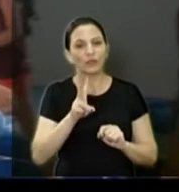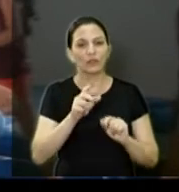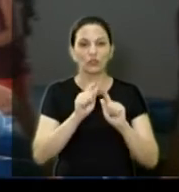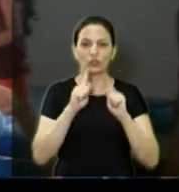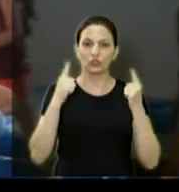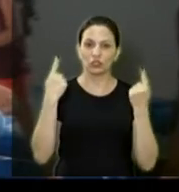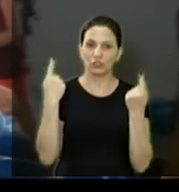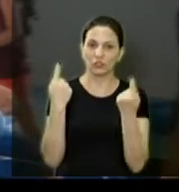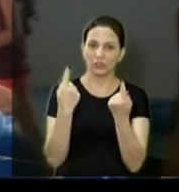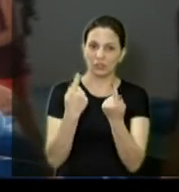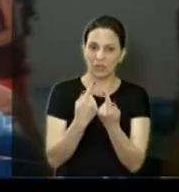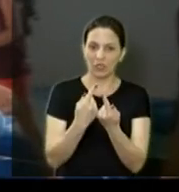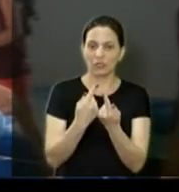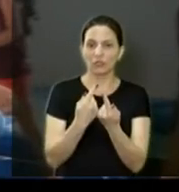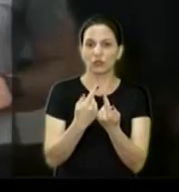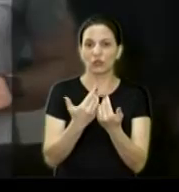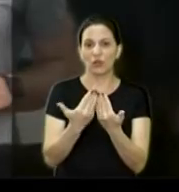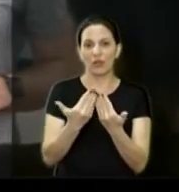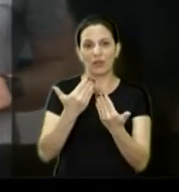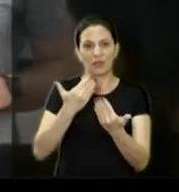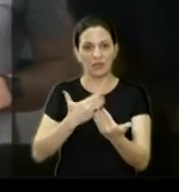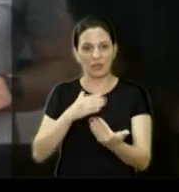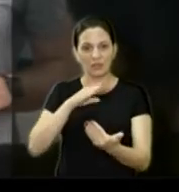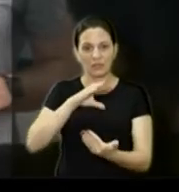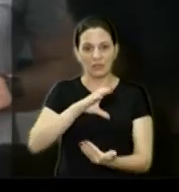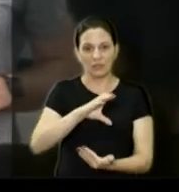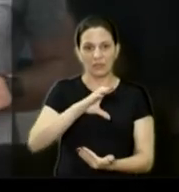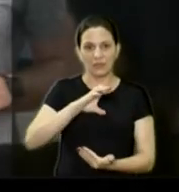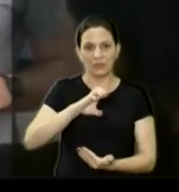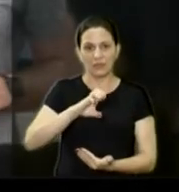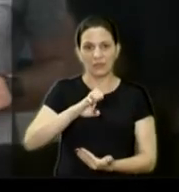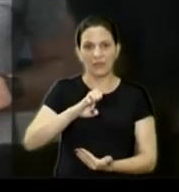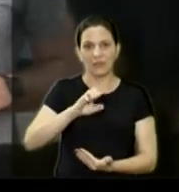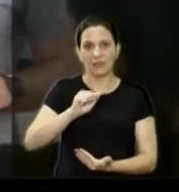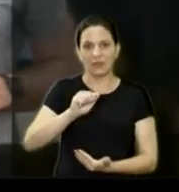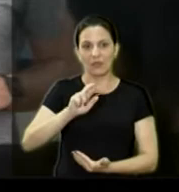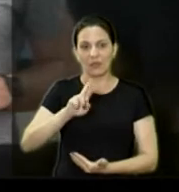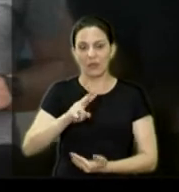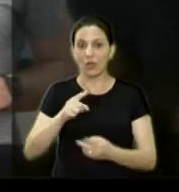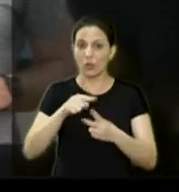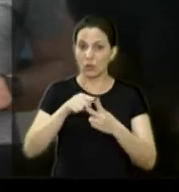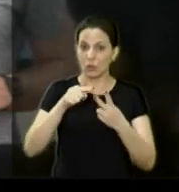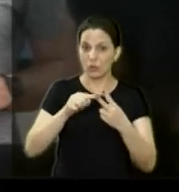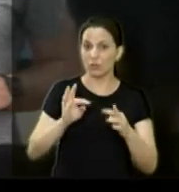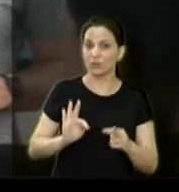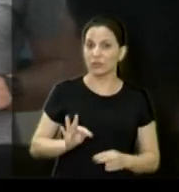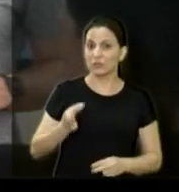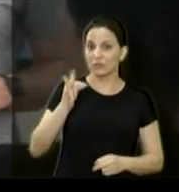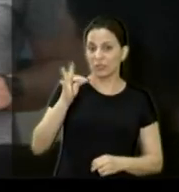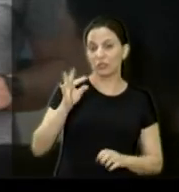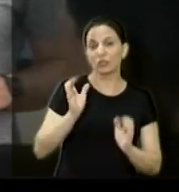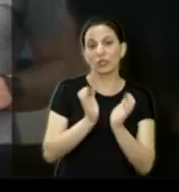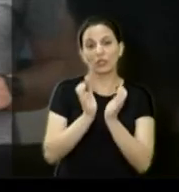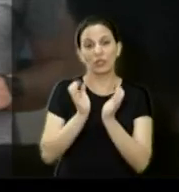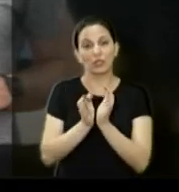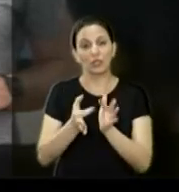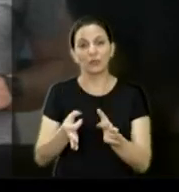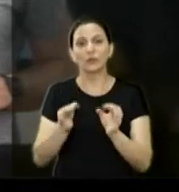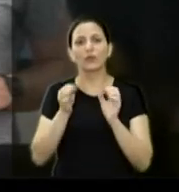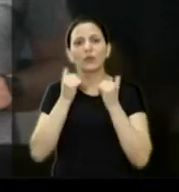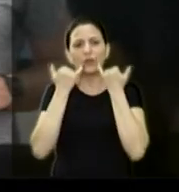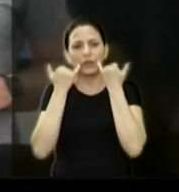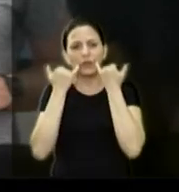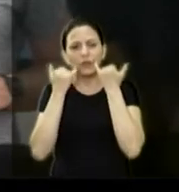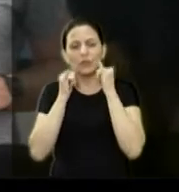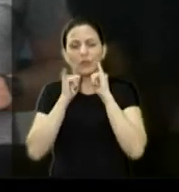Gilberto Maestrello, atrás do CEAR, no dia 22. Conversamos com dois técnicos das equipes, que alertaram principalmente